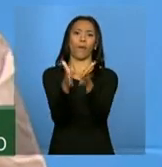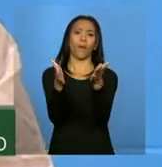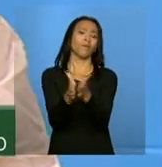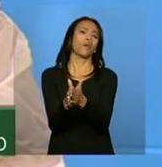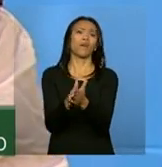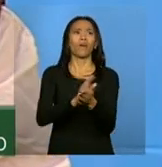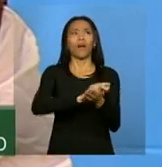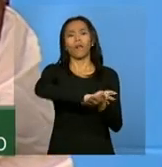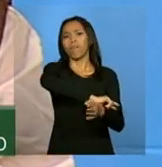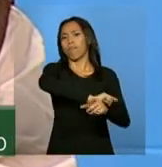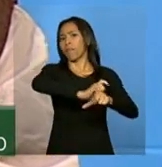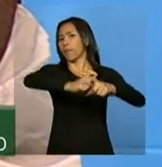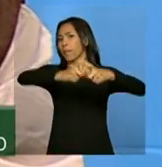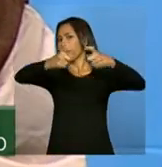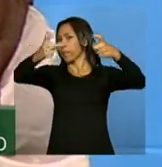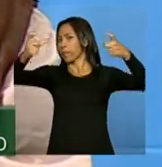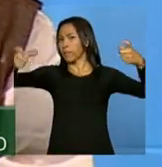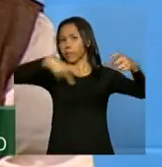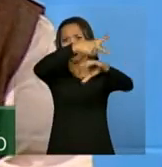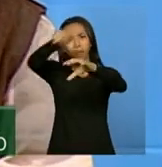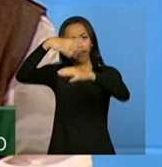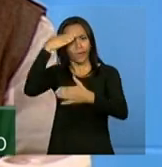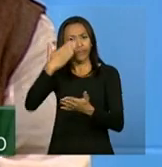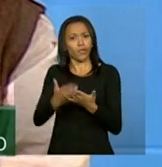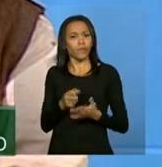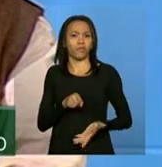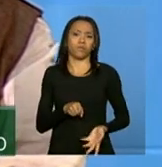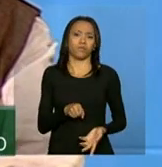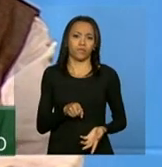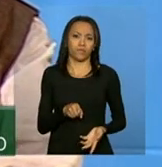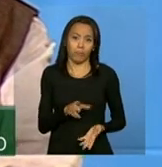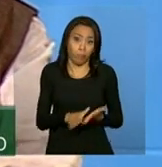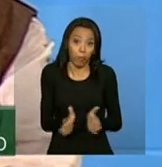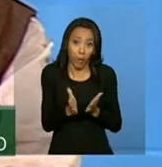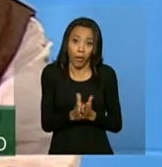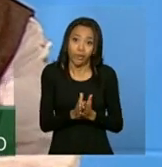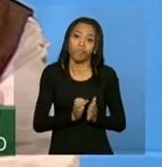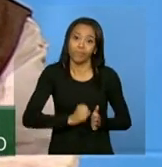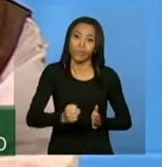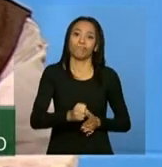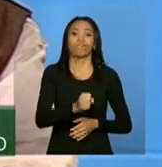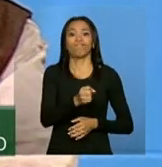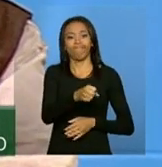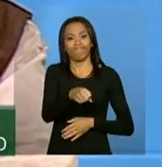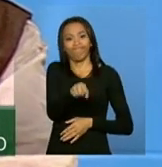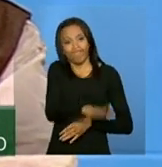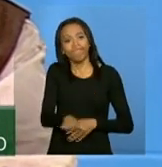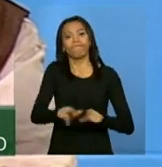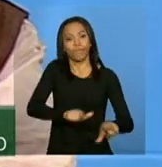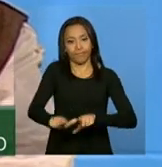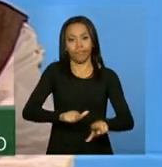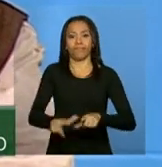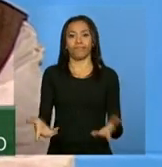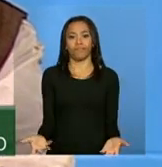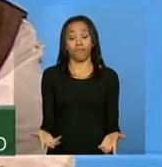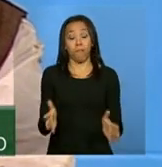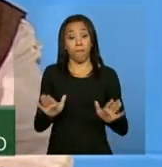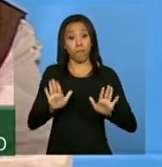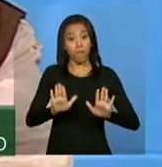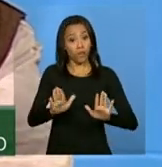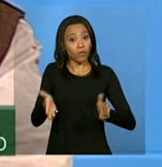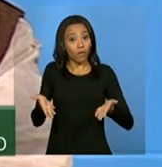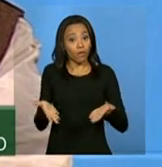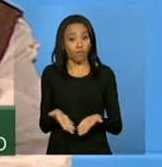assim acreditavam, a maioria dos países, inclusive, acreditava nisso. Mas hoje, eu